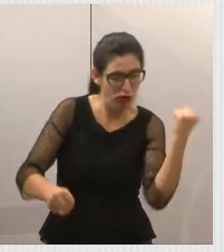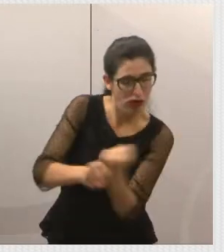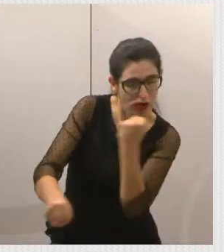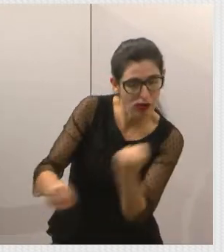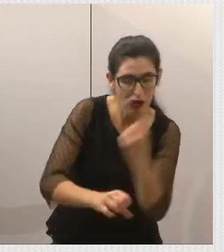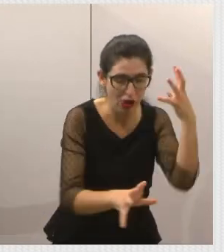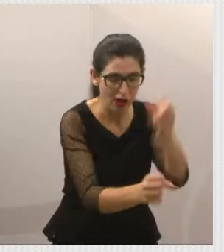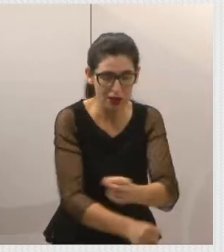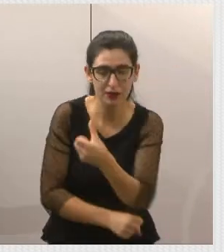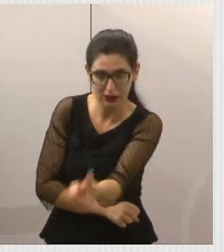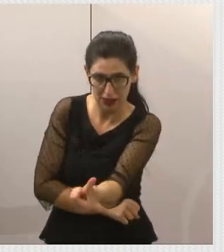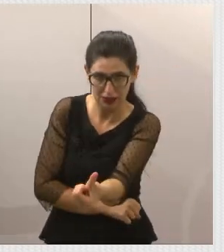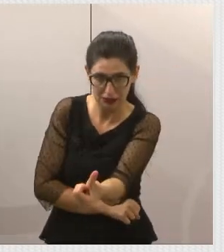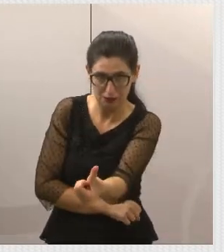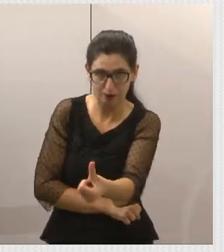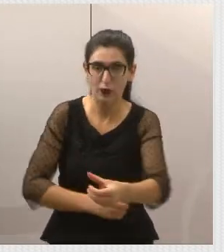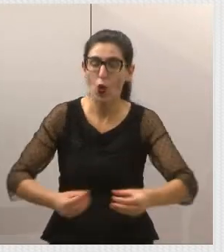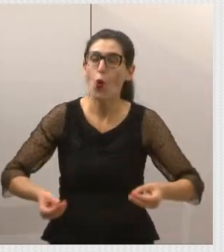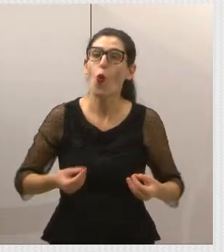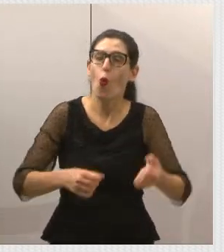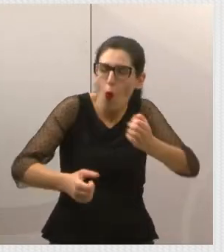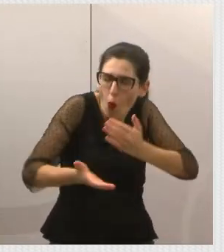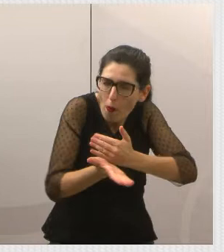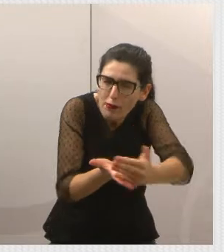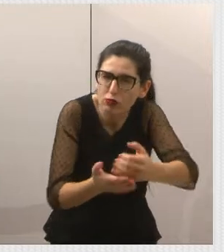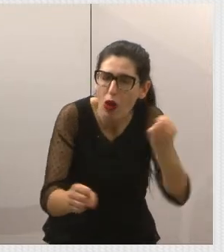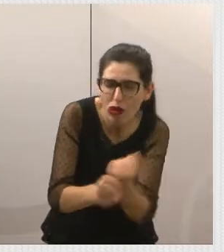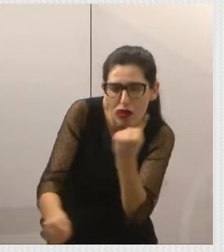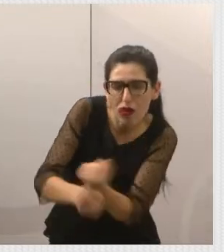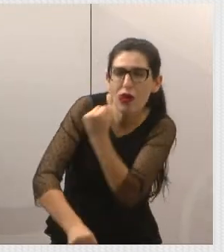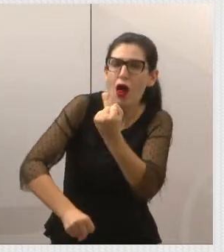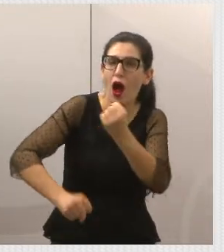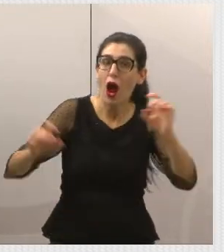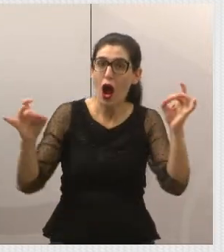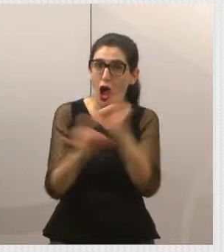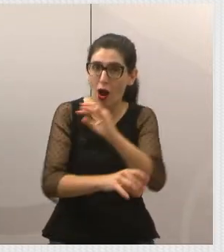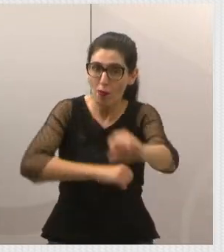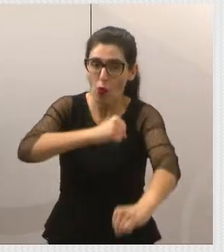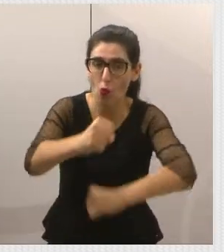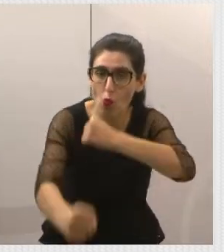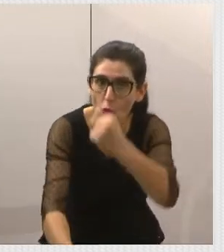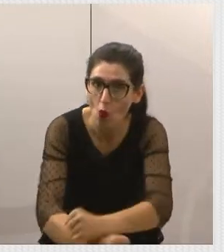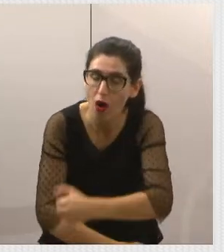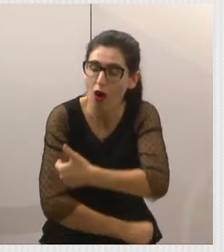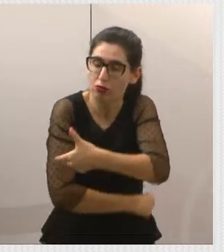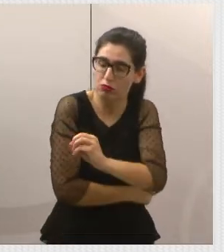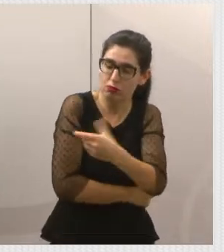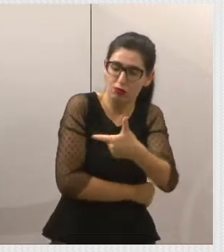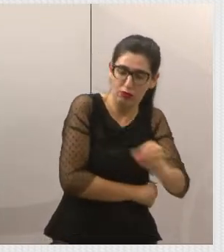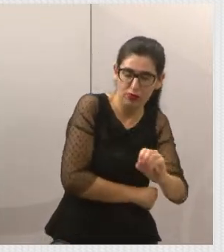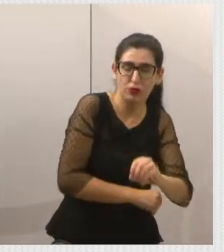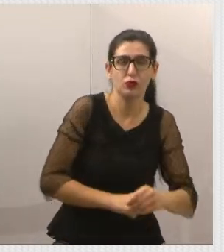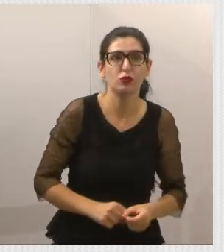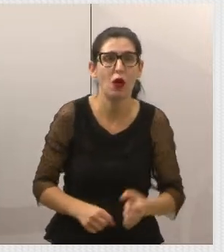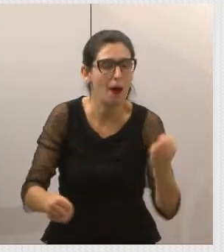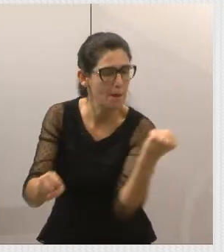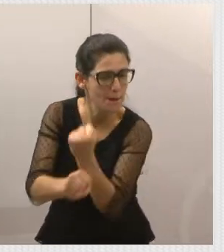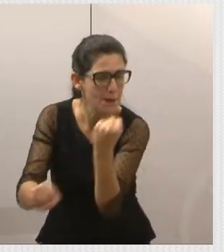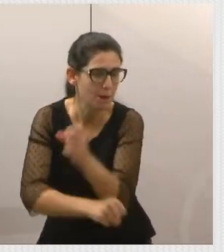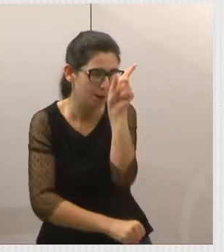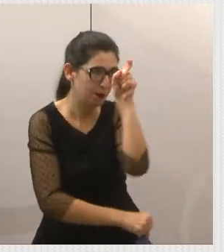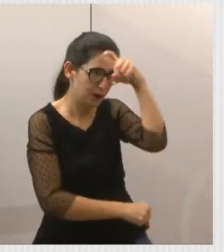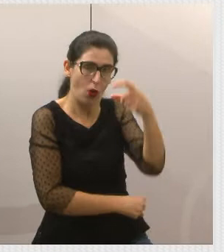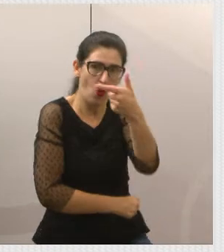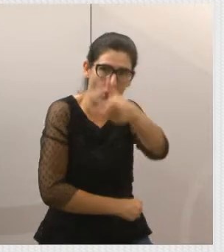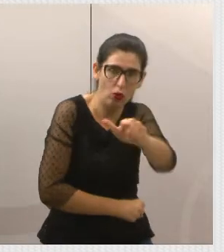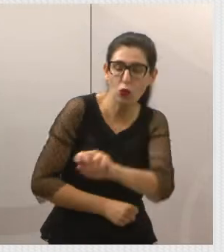entrega da UBS Central, que já começou, mas ela termina no próximo ano, reforma do Laboratório Central e a reforma